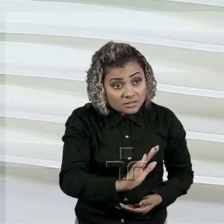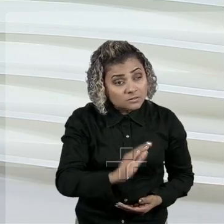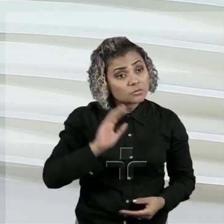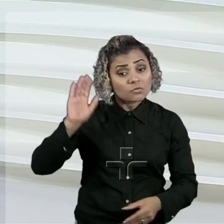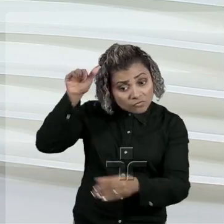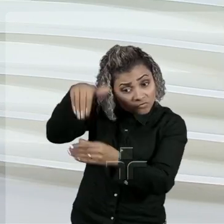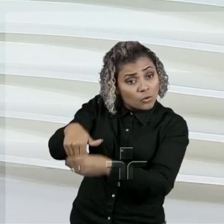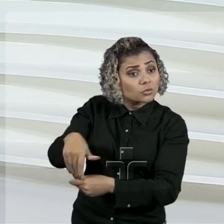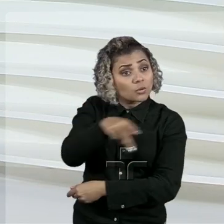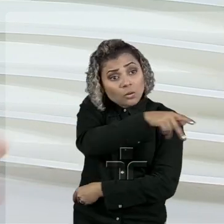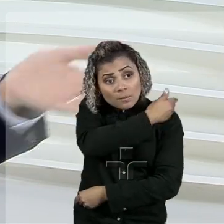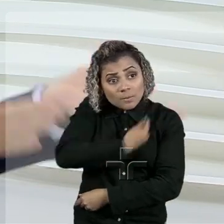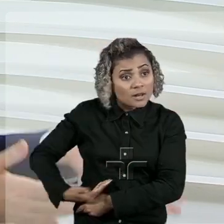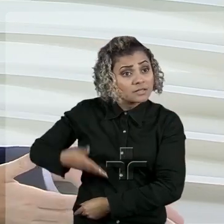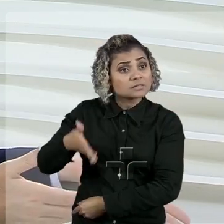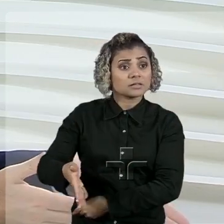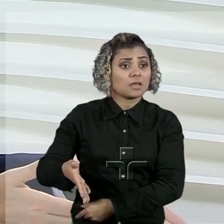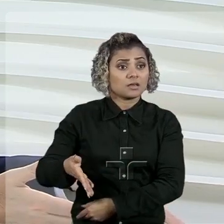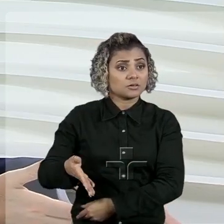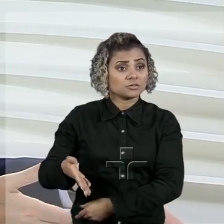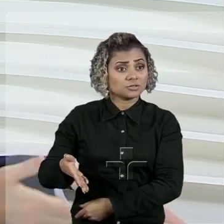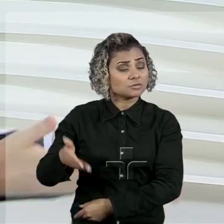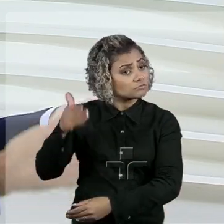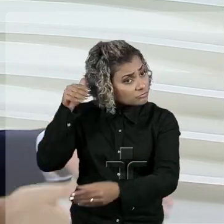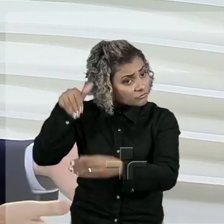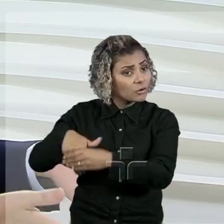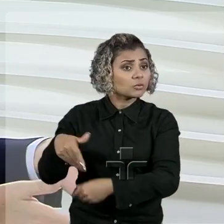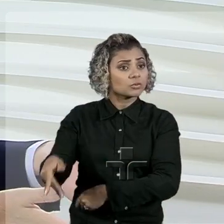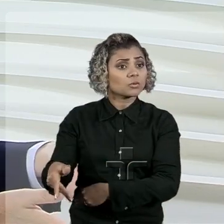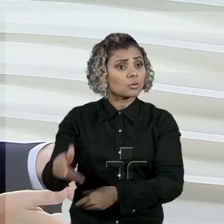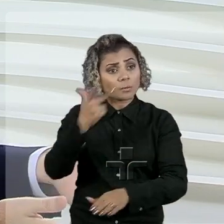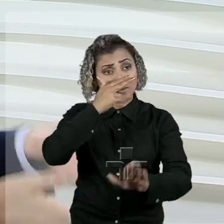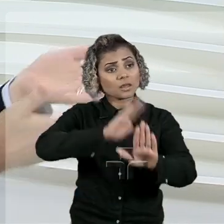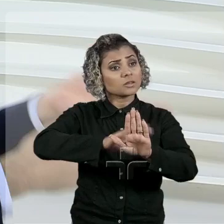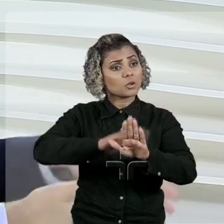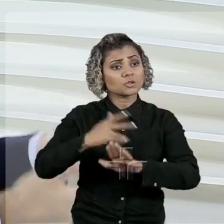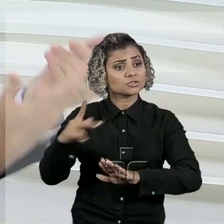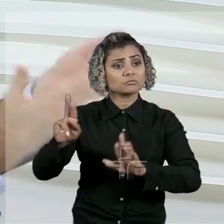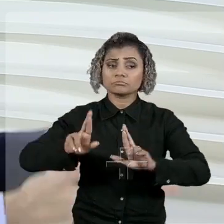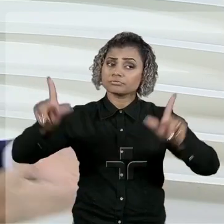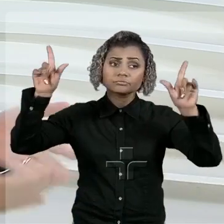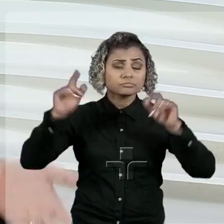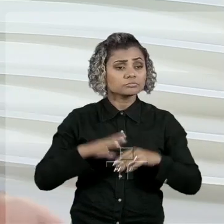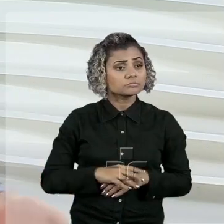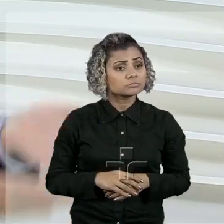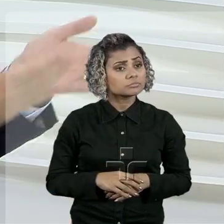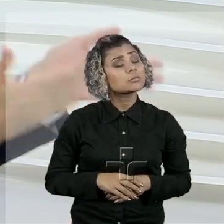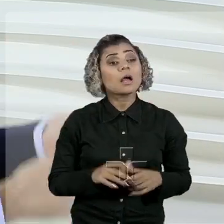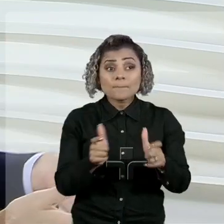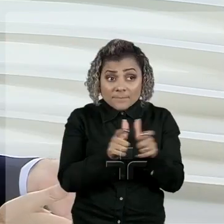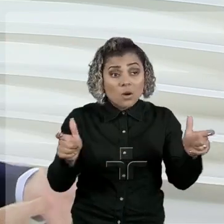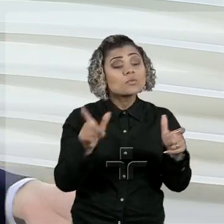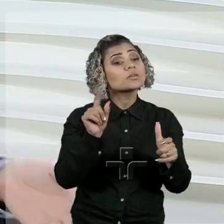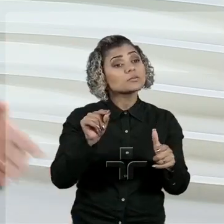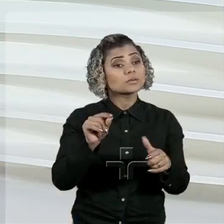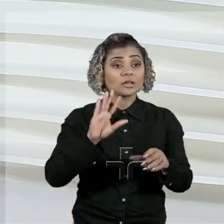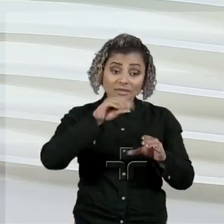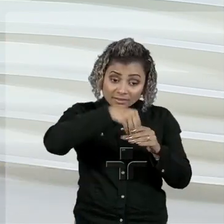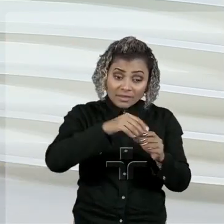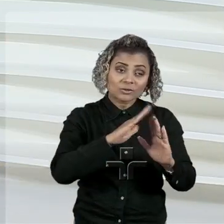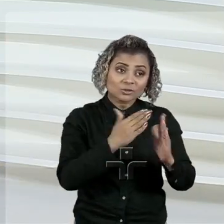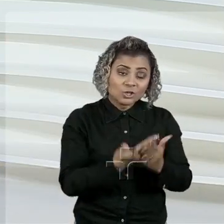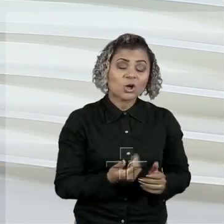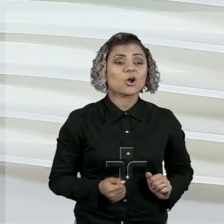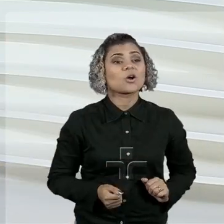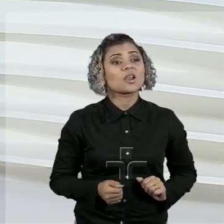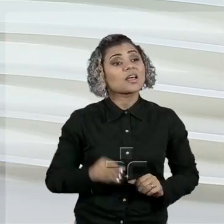um presidente de uma matriz contrária ao que eles dizem ter de ideologia. Logicamente, grande parte desse eleitorado está dentro das nossas escolas, está